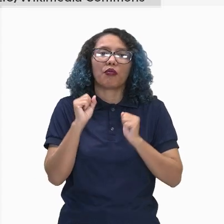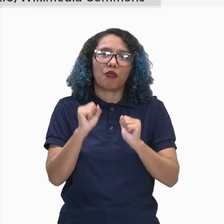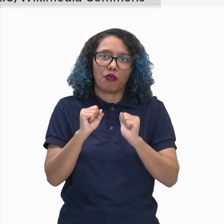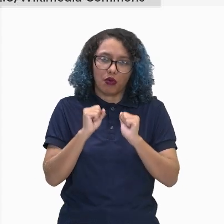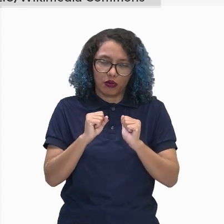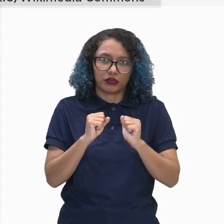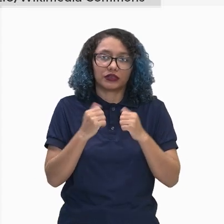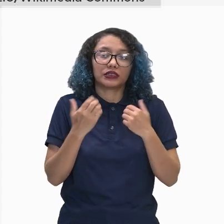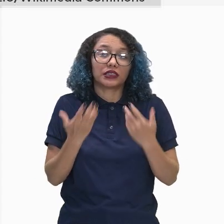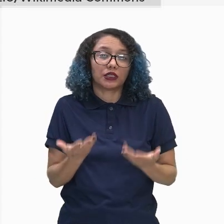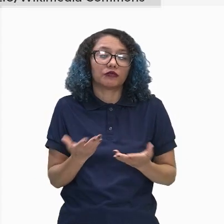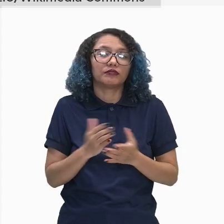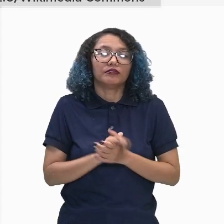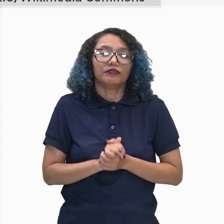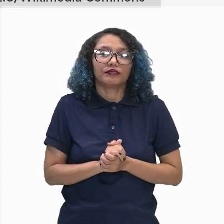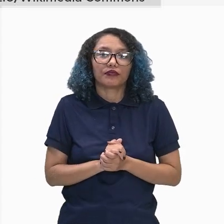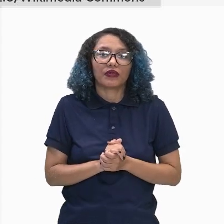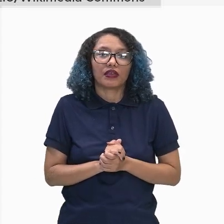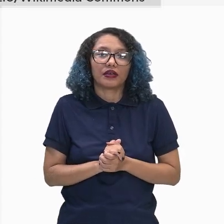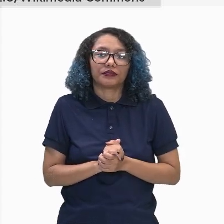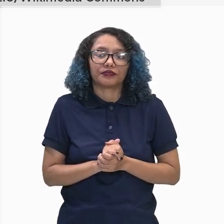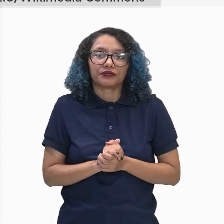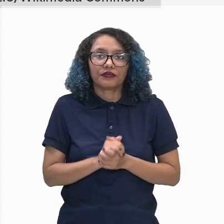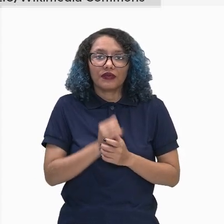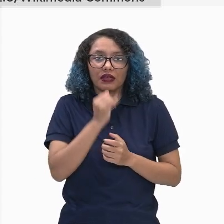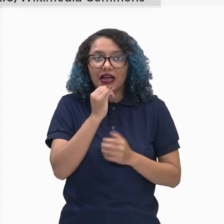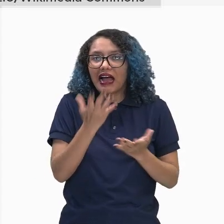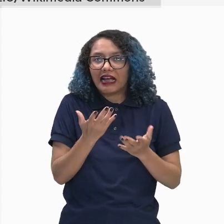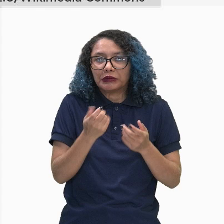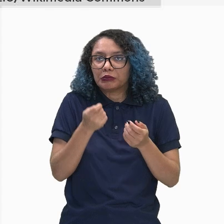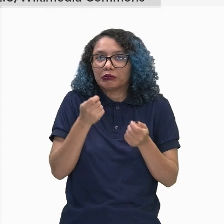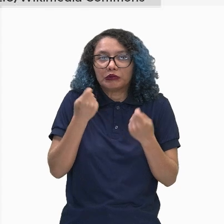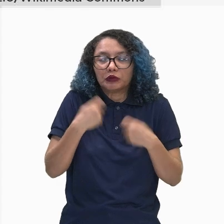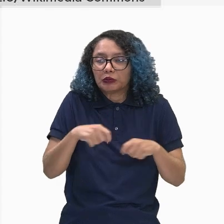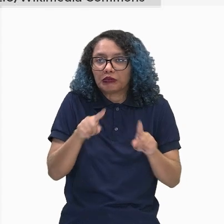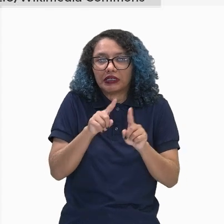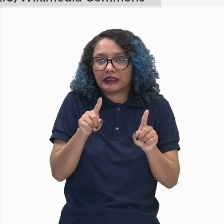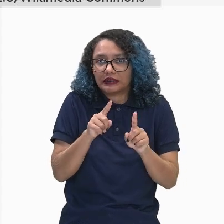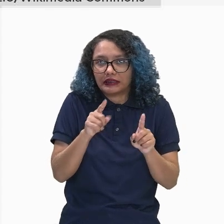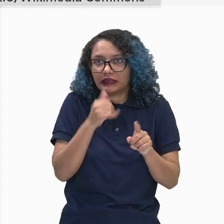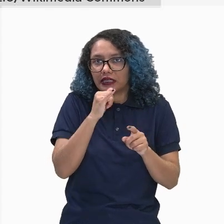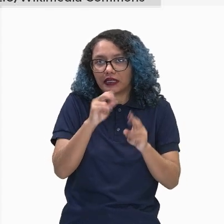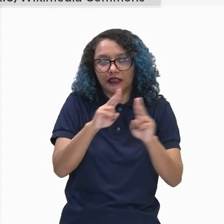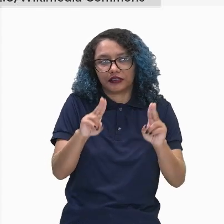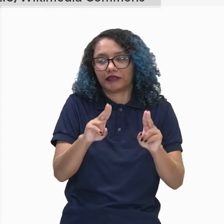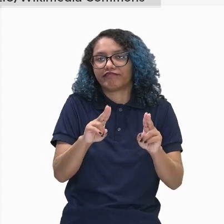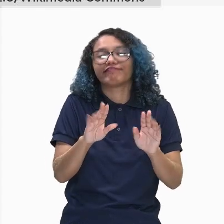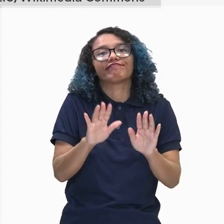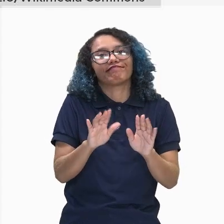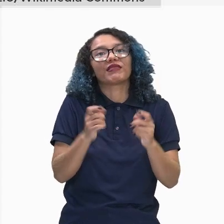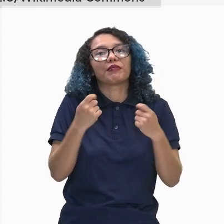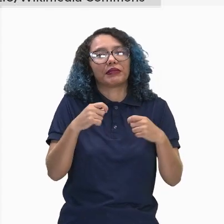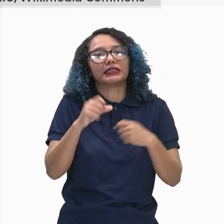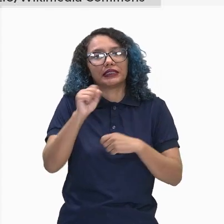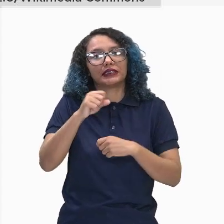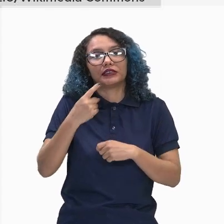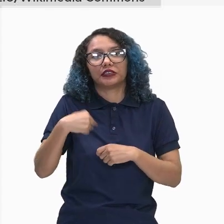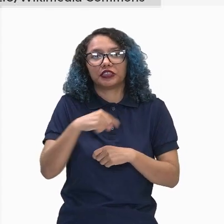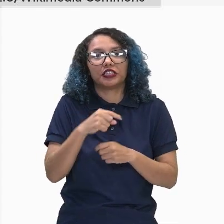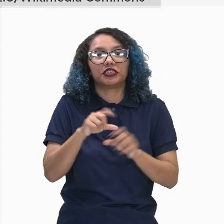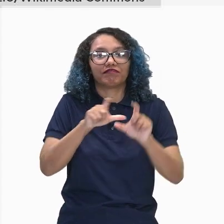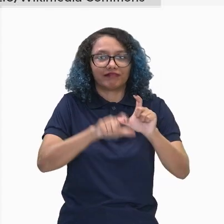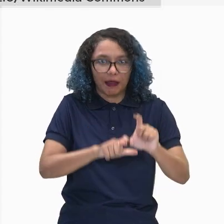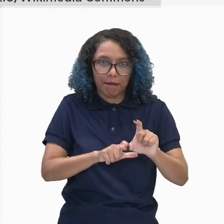gente dizer que não é preciso ter energia elétrica, né, gente? Nós não conseguimos mais viver sem